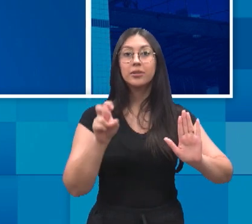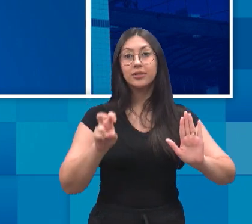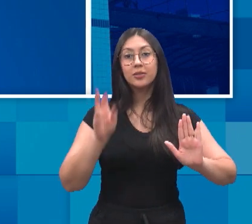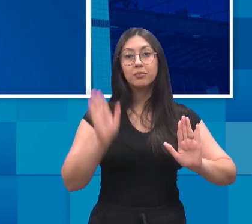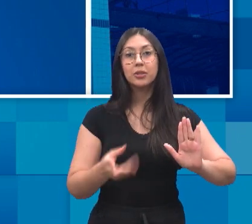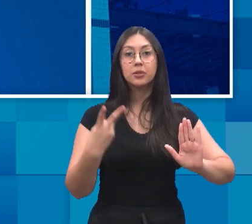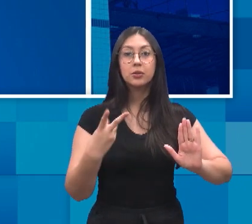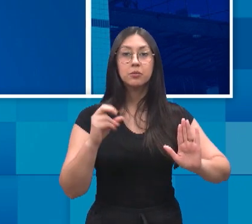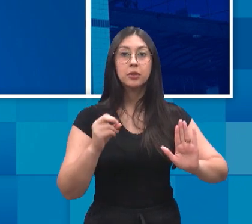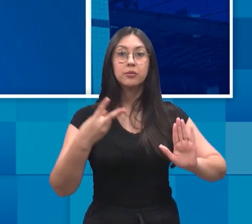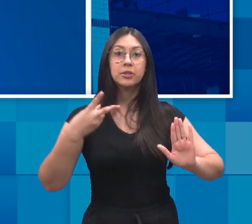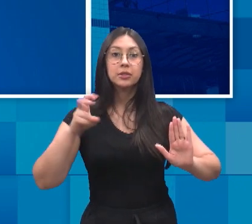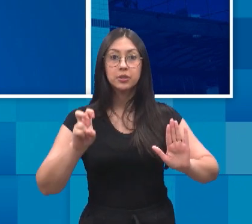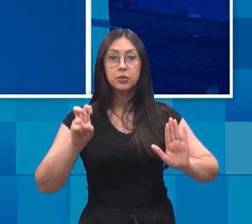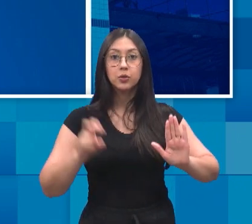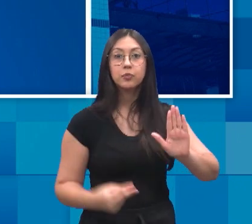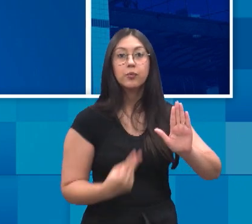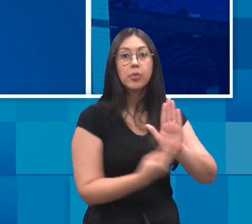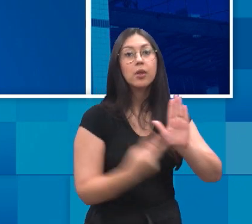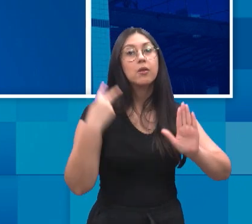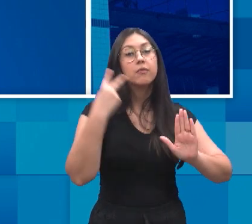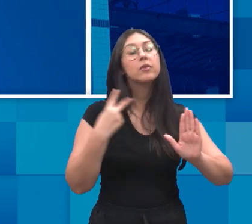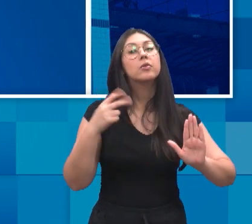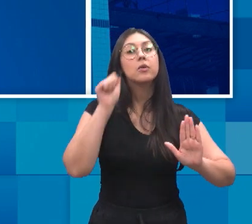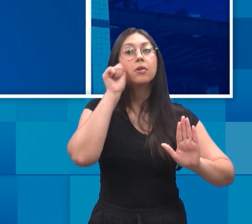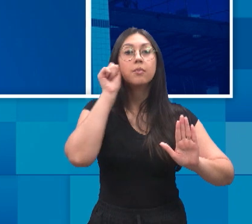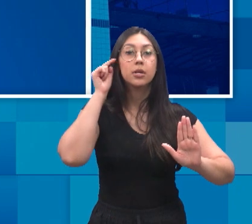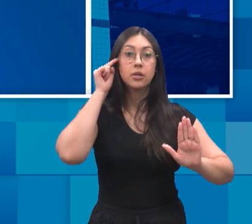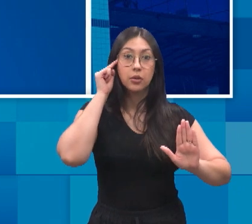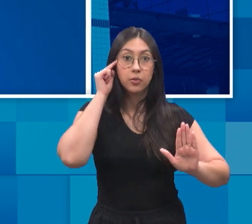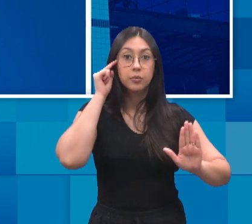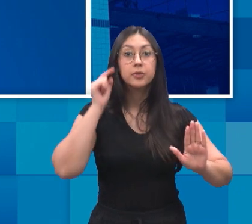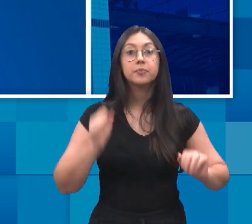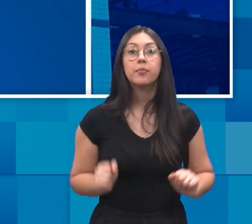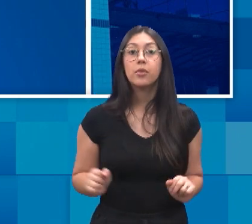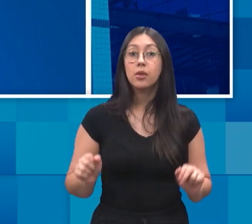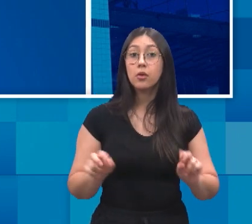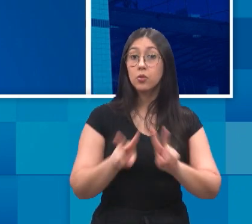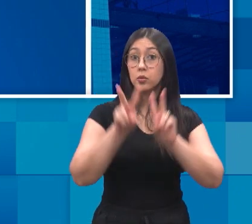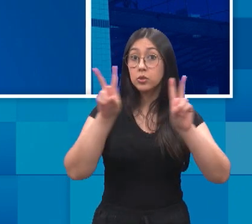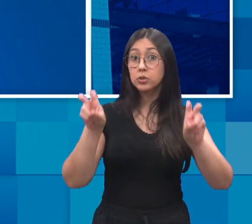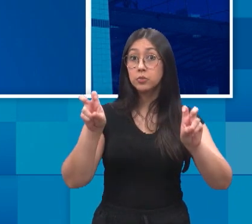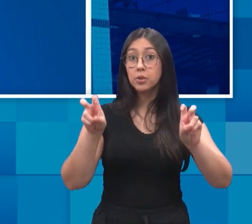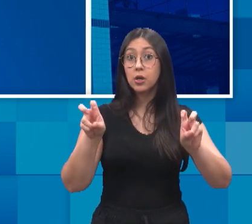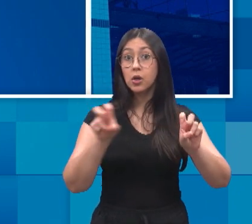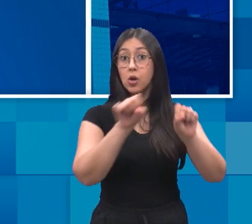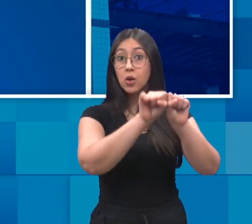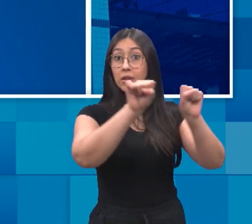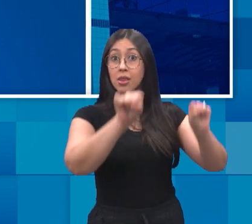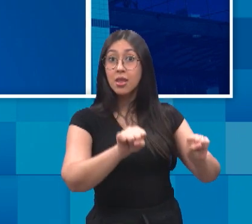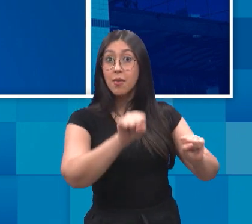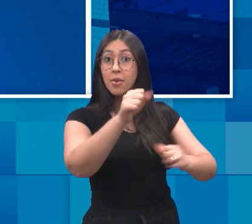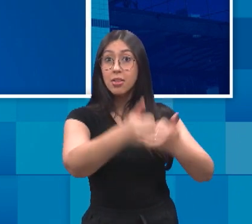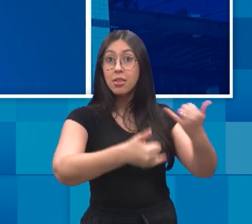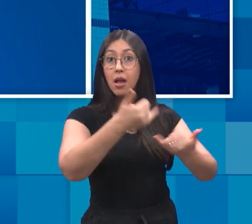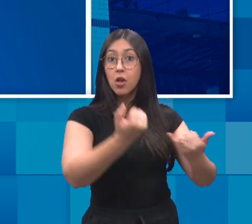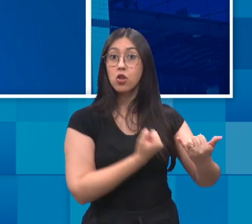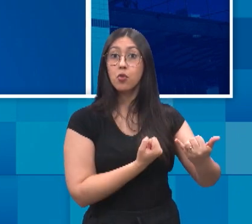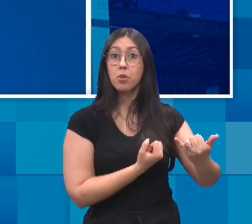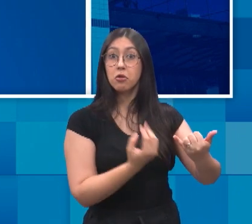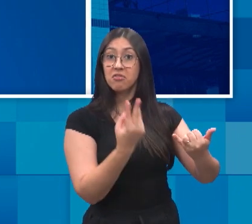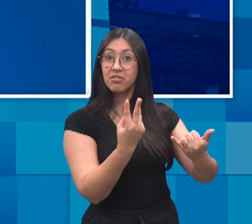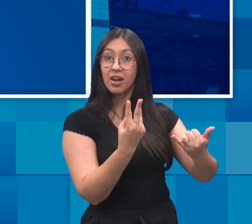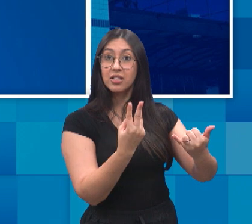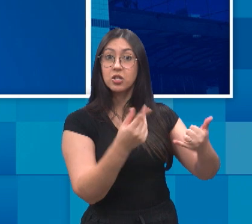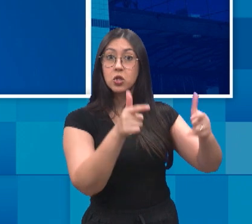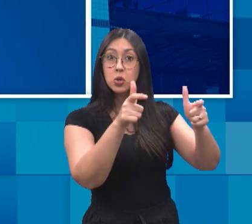85/2025, autoria vereadora Amélia Naomi. Denomina o Sistema de Lazer número 3, localizado